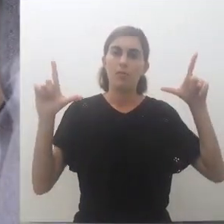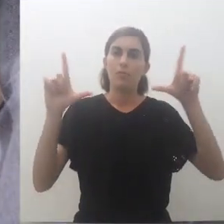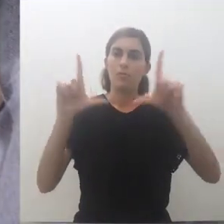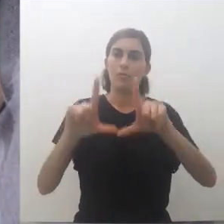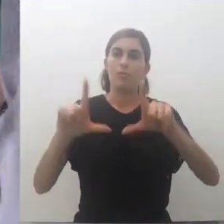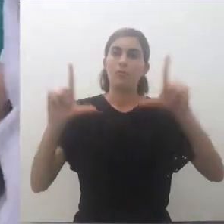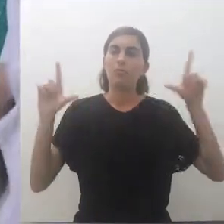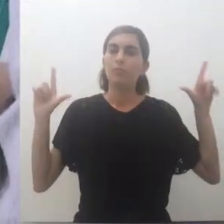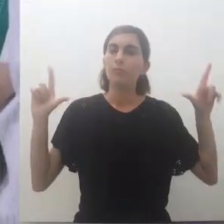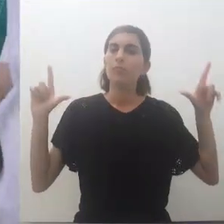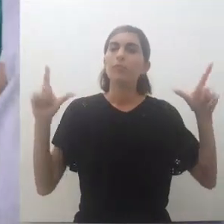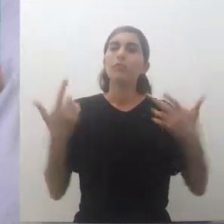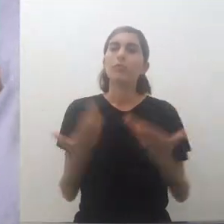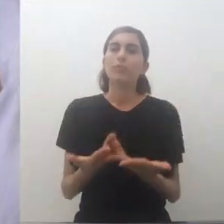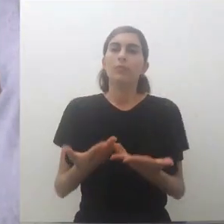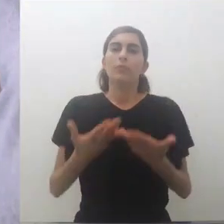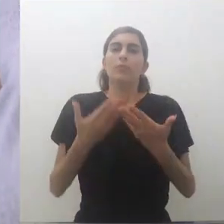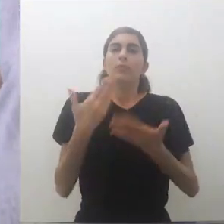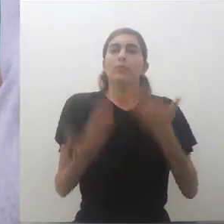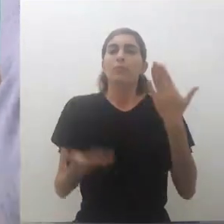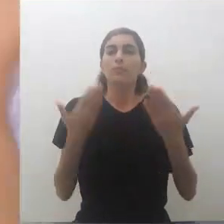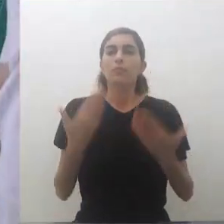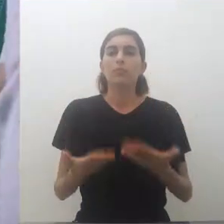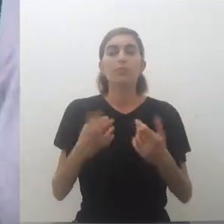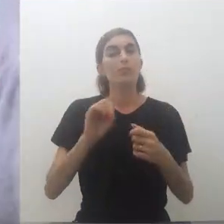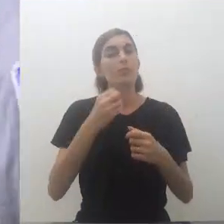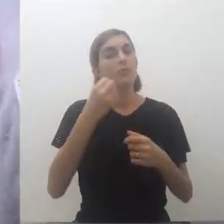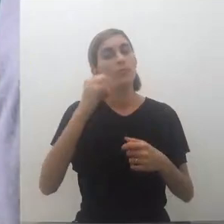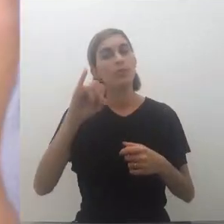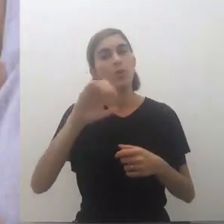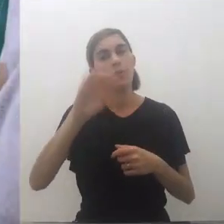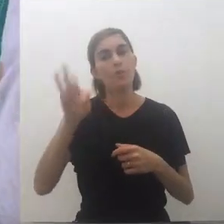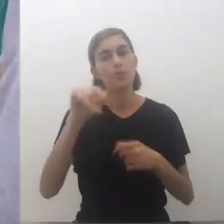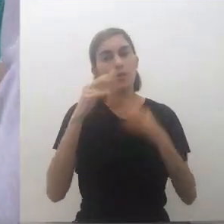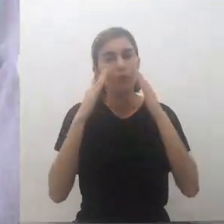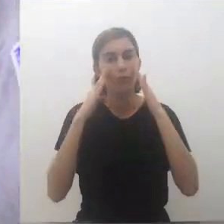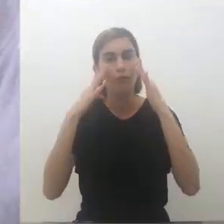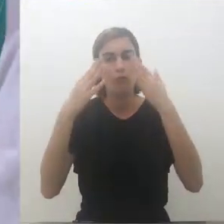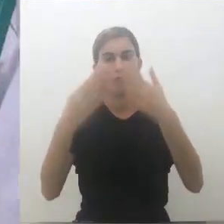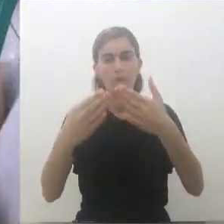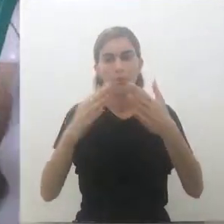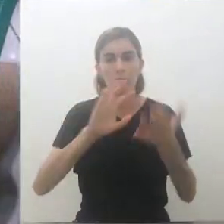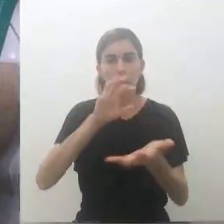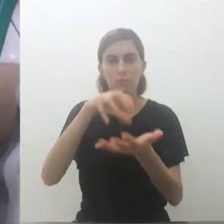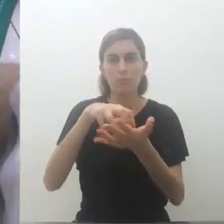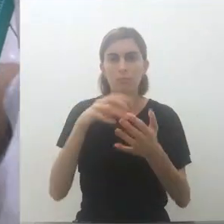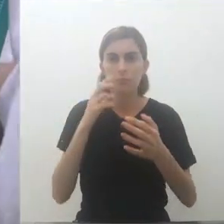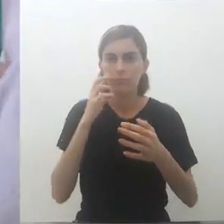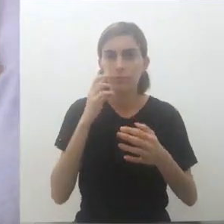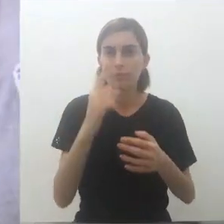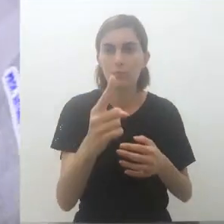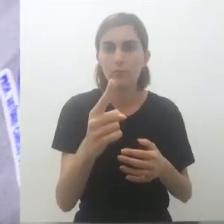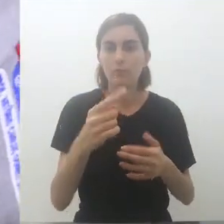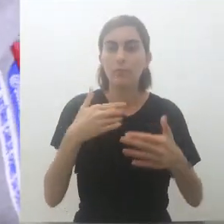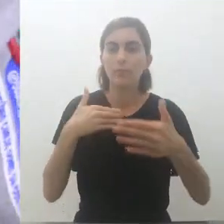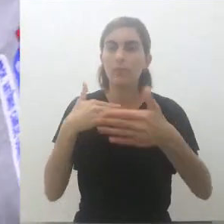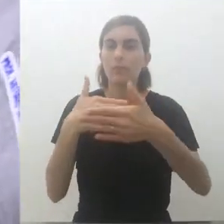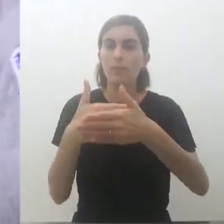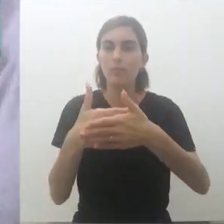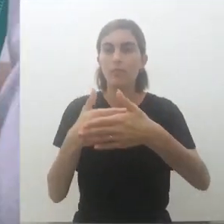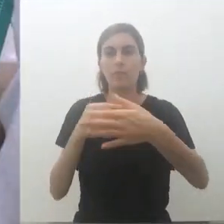maior à composição, um objeto com foco central, com mais proximidade, um enquadramento